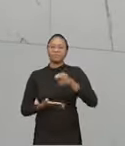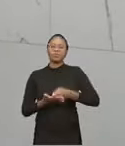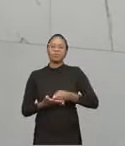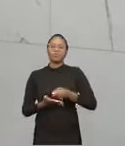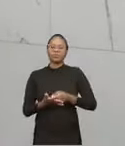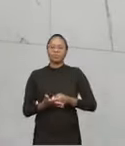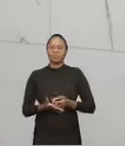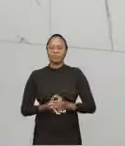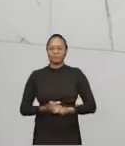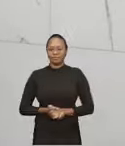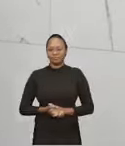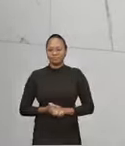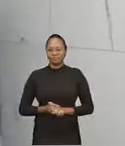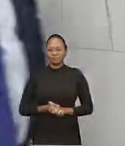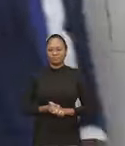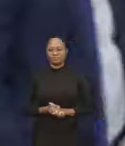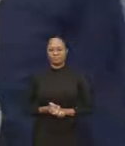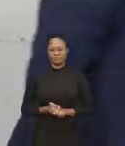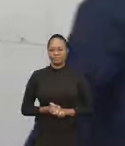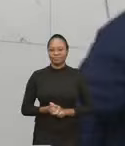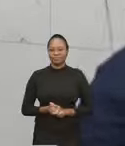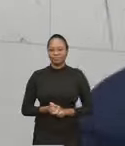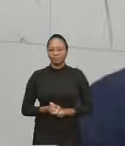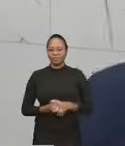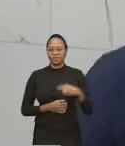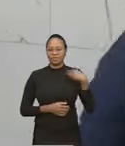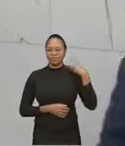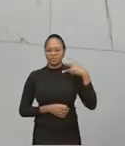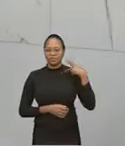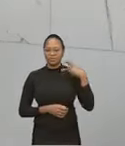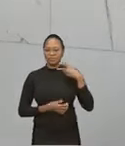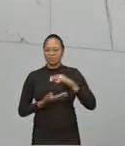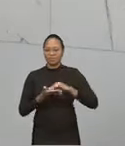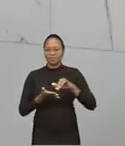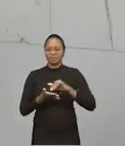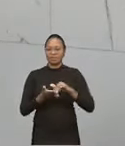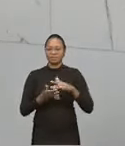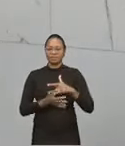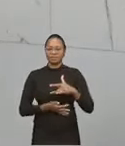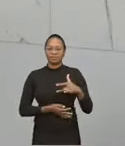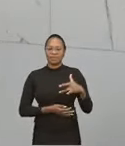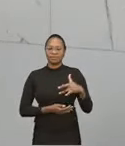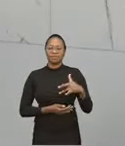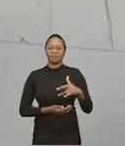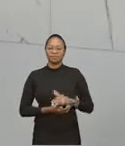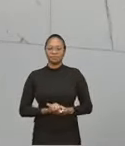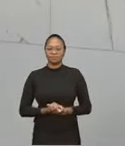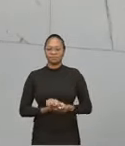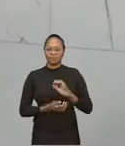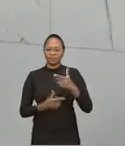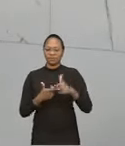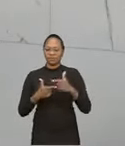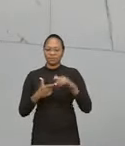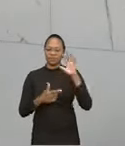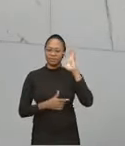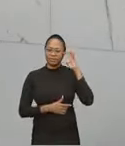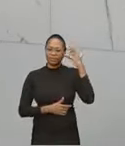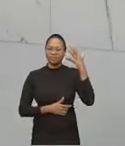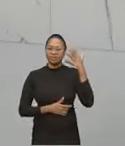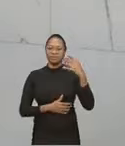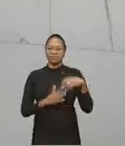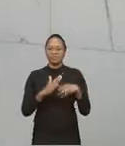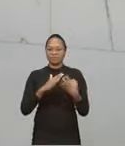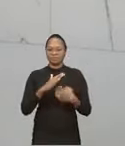hora do vereador licenciado e secretário de saúde resolver o problema dessa empresa,